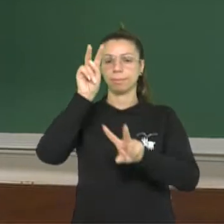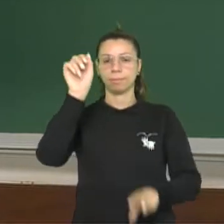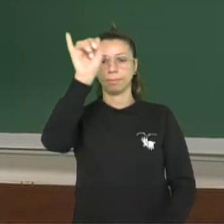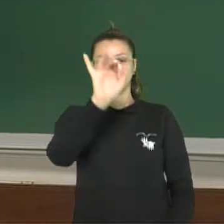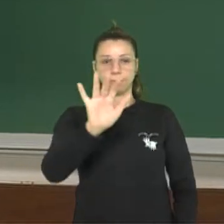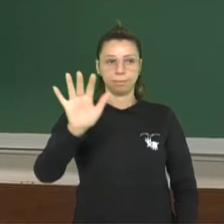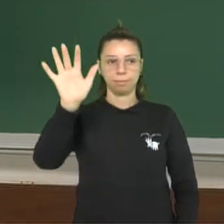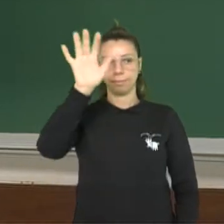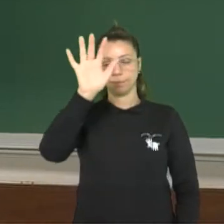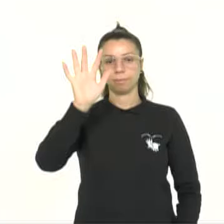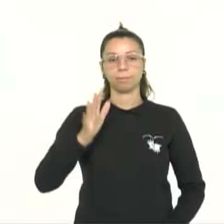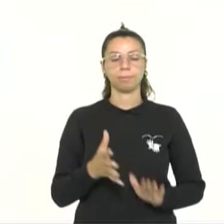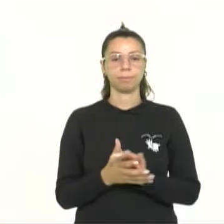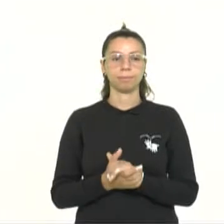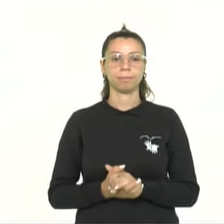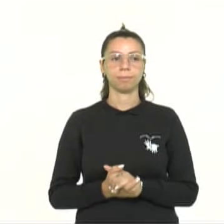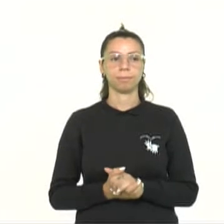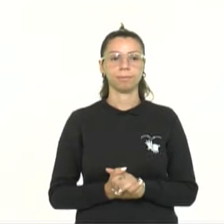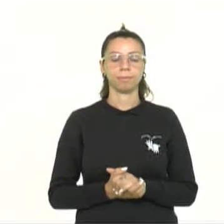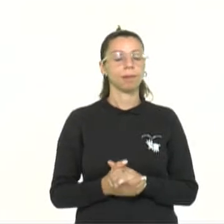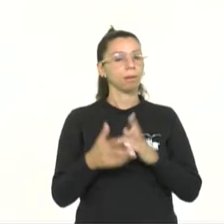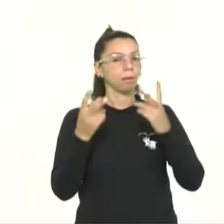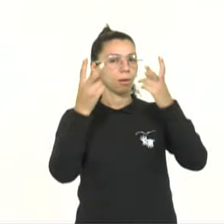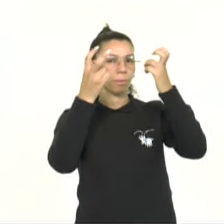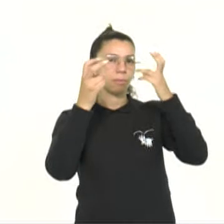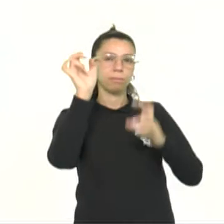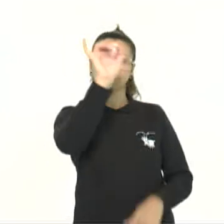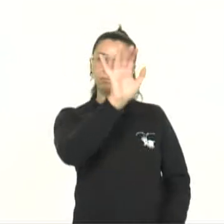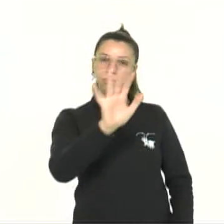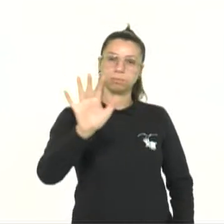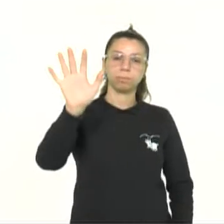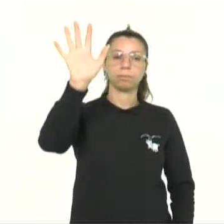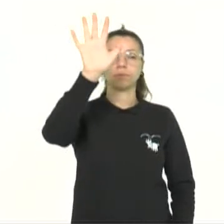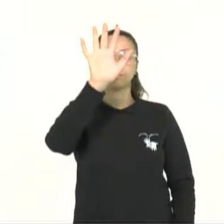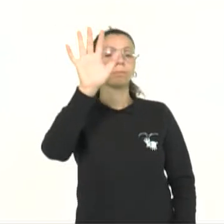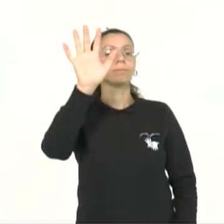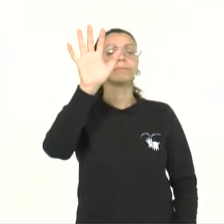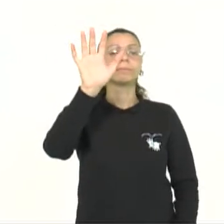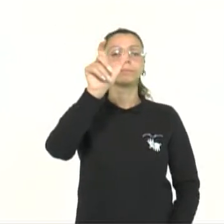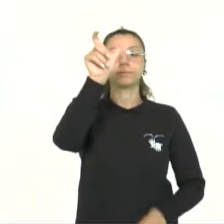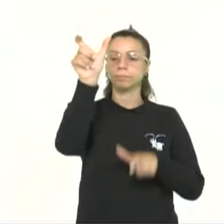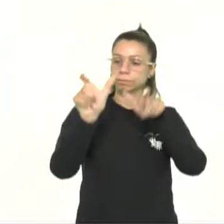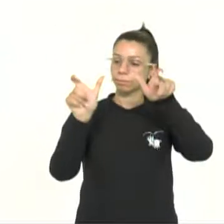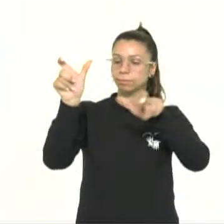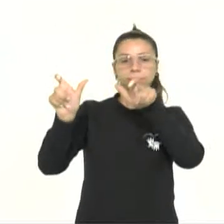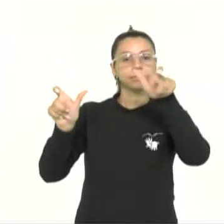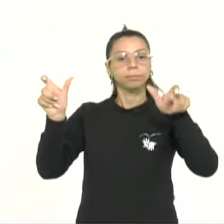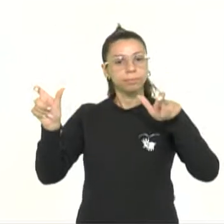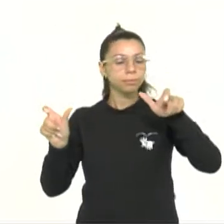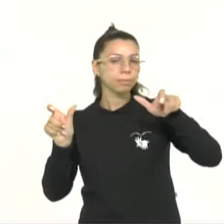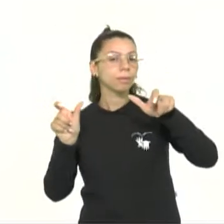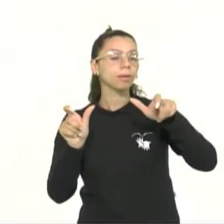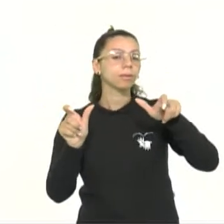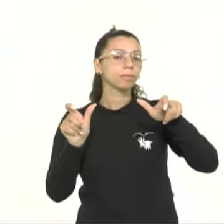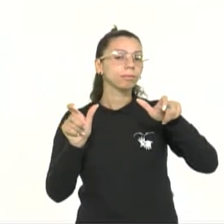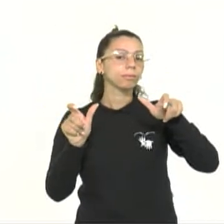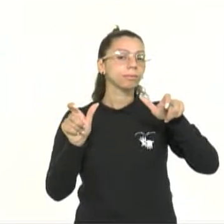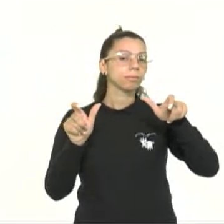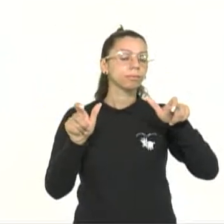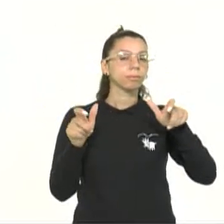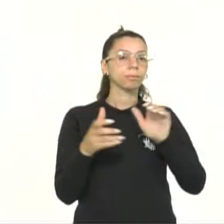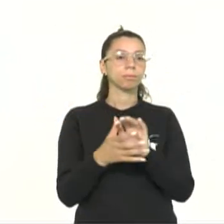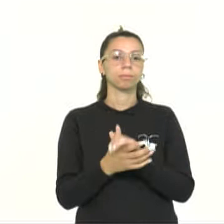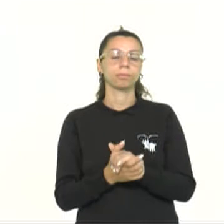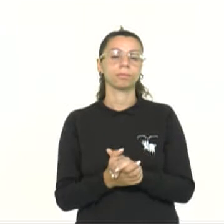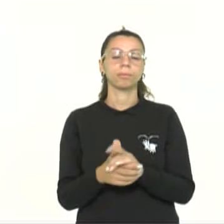imagem. Mira la imagem, né? Observe aí essas pessoas, estas personas, né?